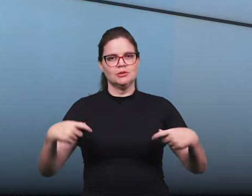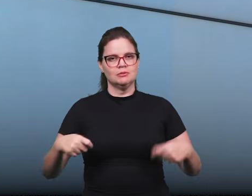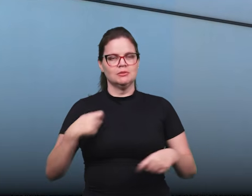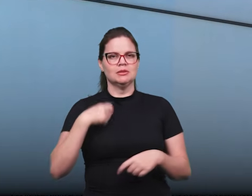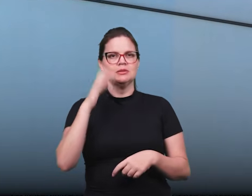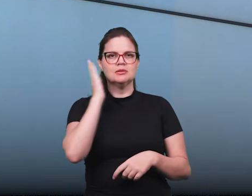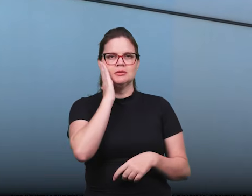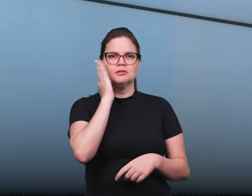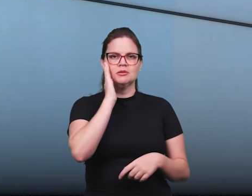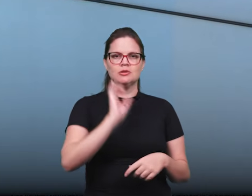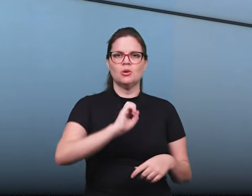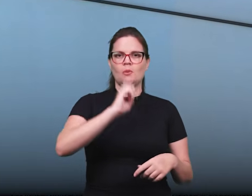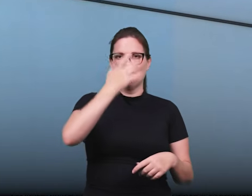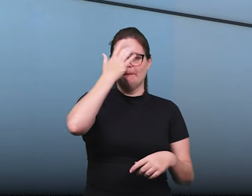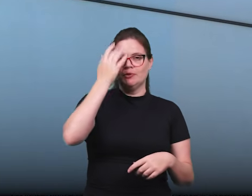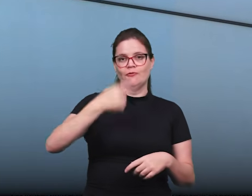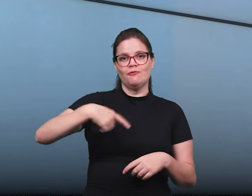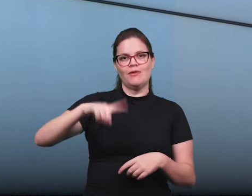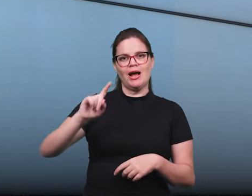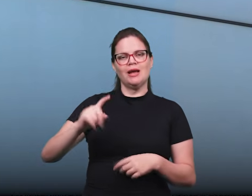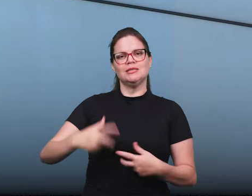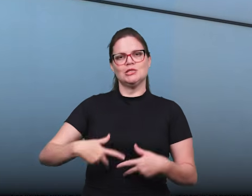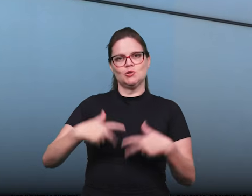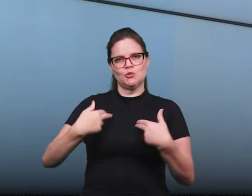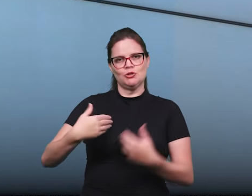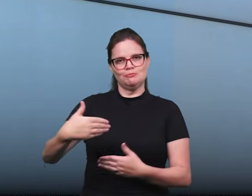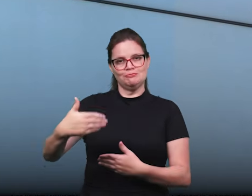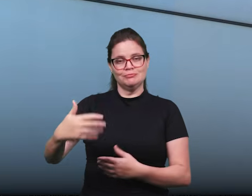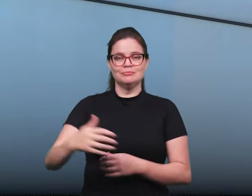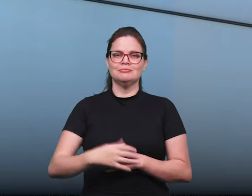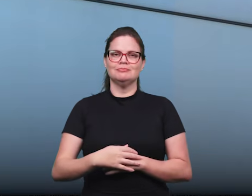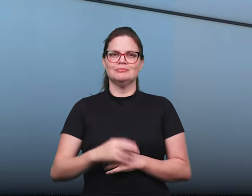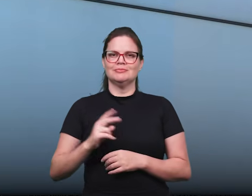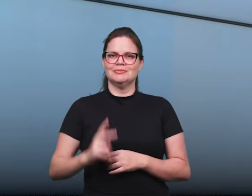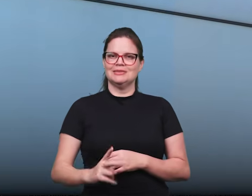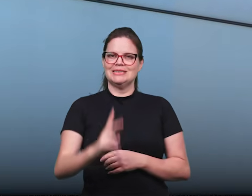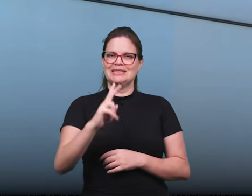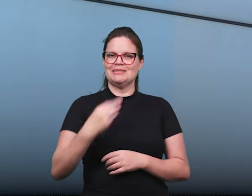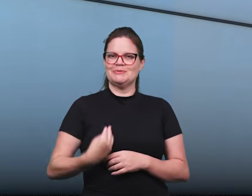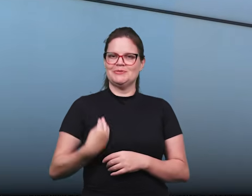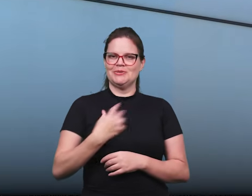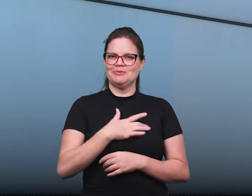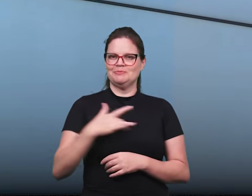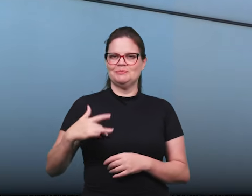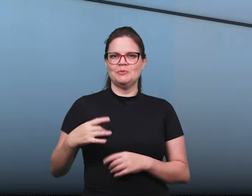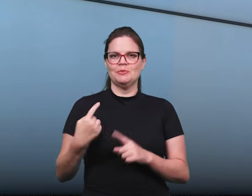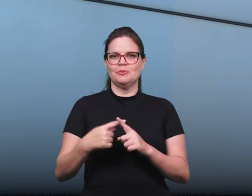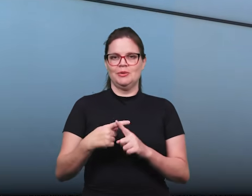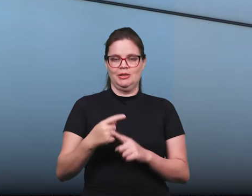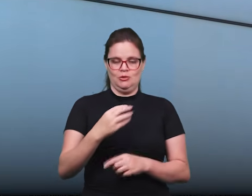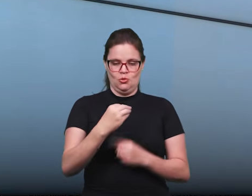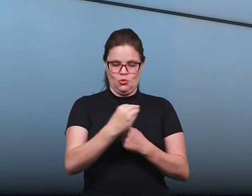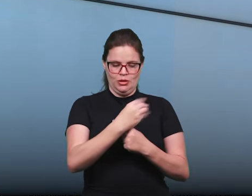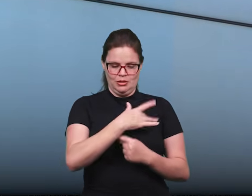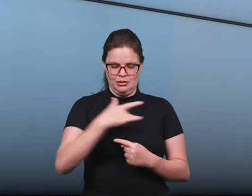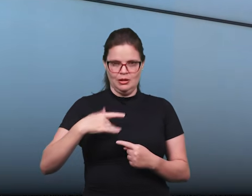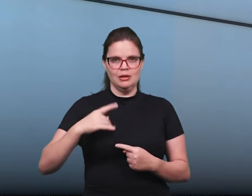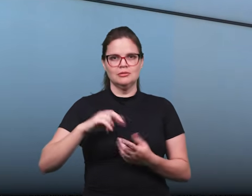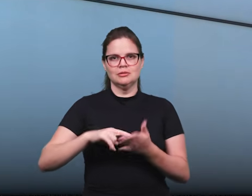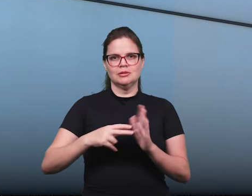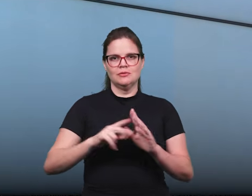vídeo, para quem vai ser submetido a alguma cirurgia. E sempre vamos viver com saúde, porque cuidar da